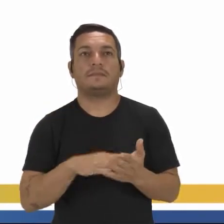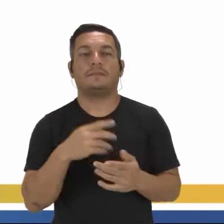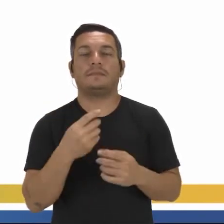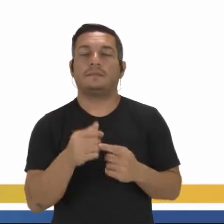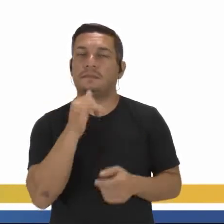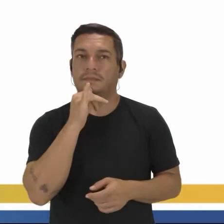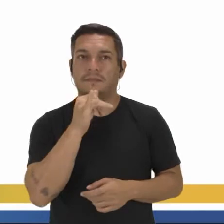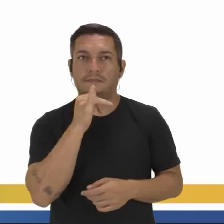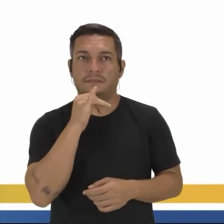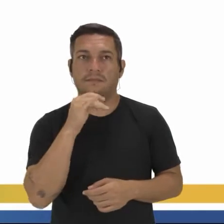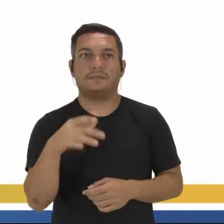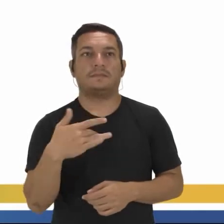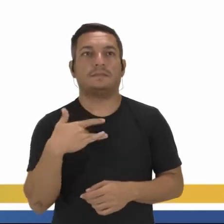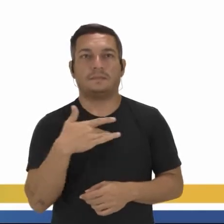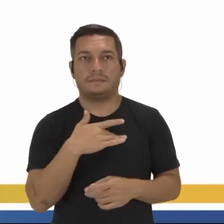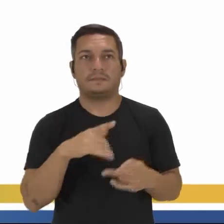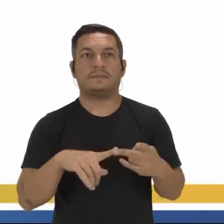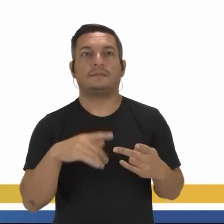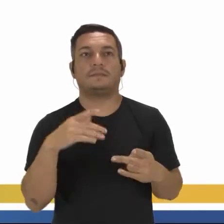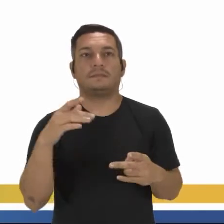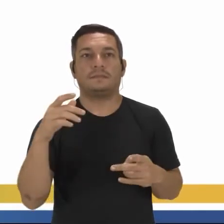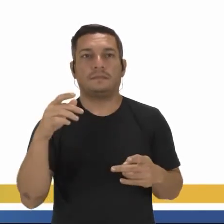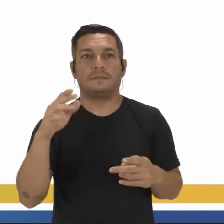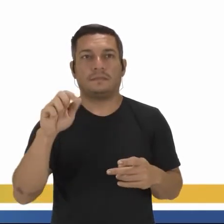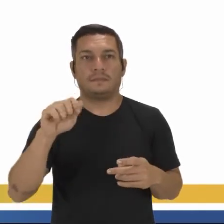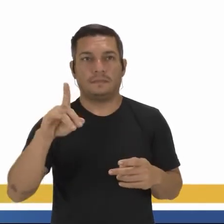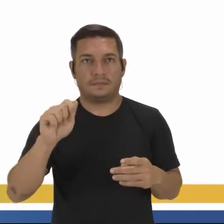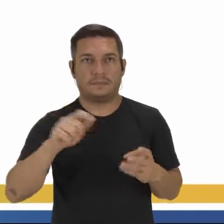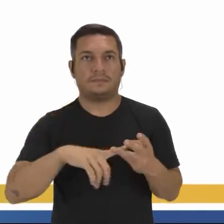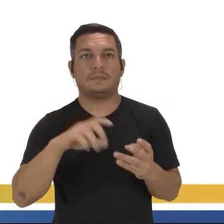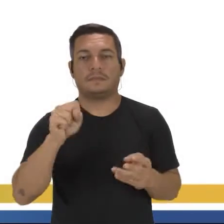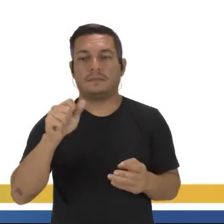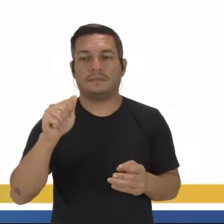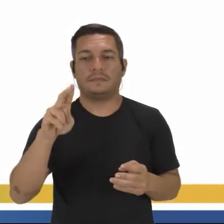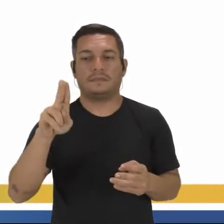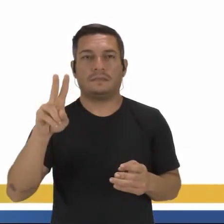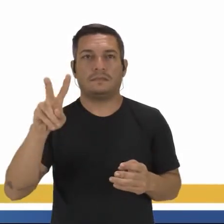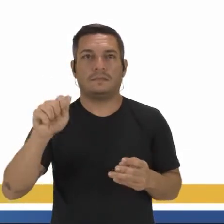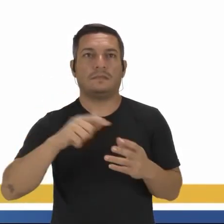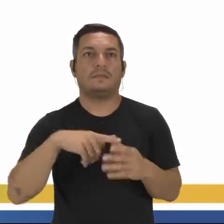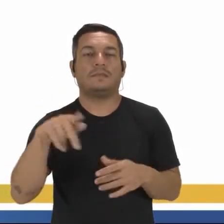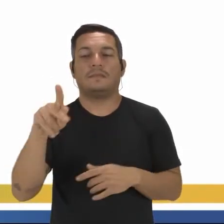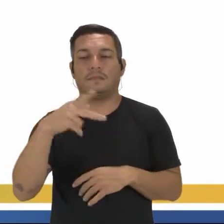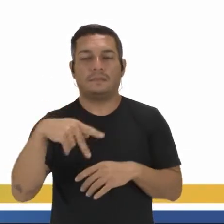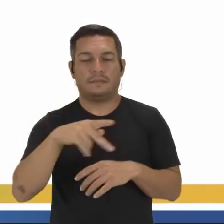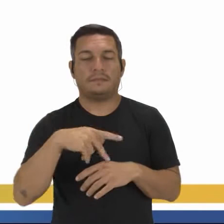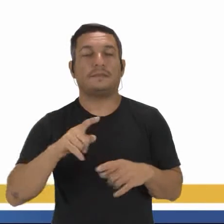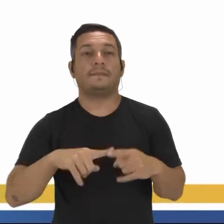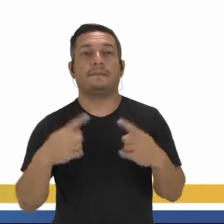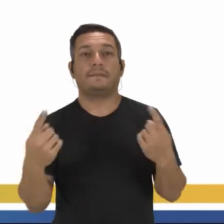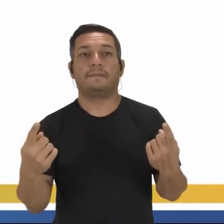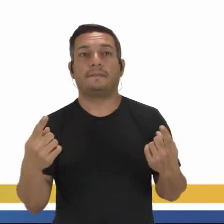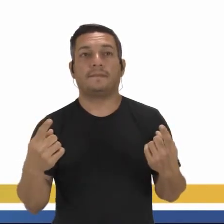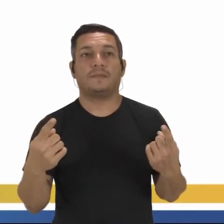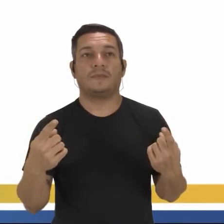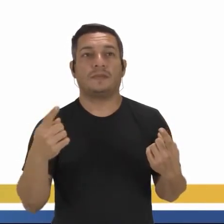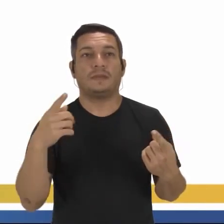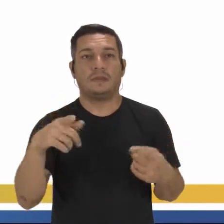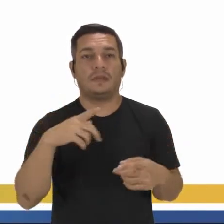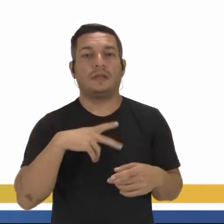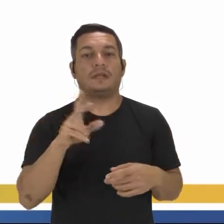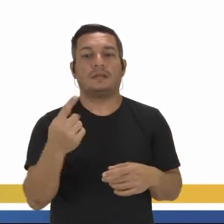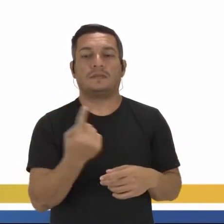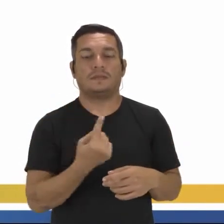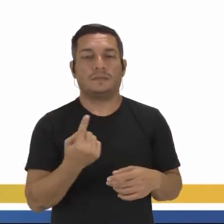nos exemplos: saúde, caída, saúva e país. Porém, mesmo eles